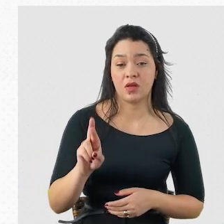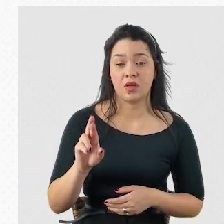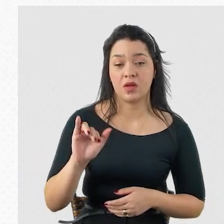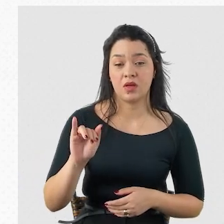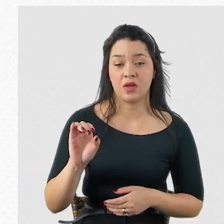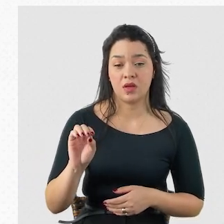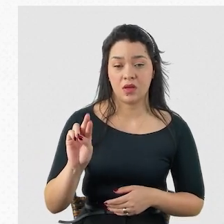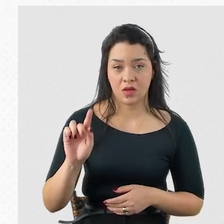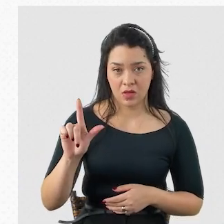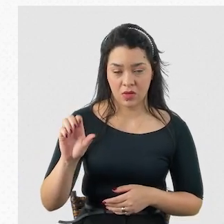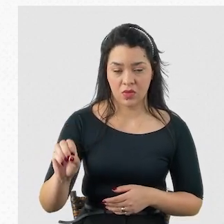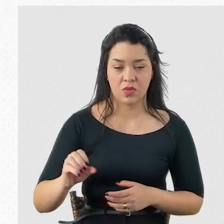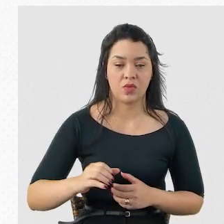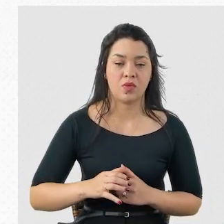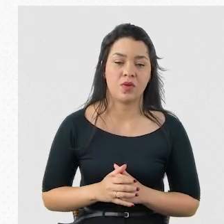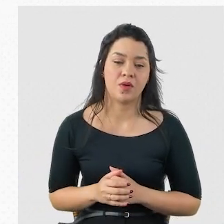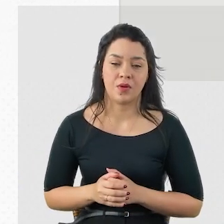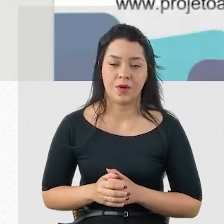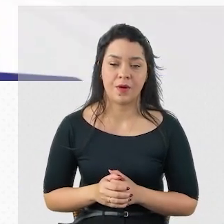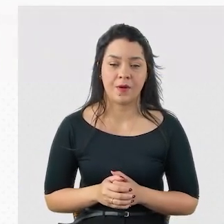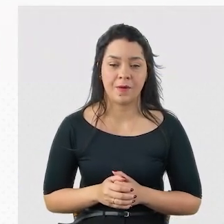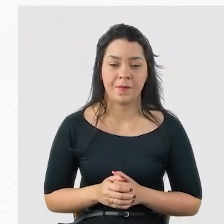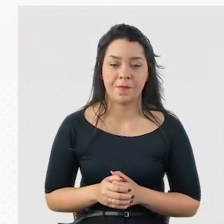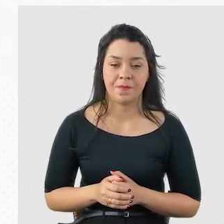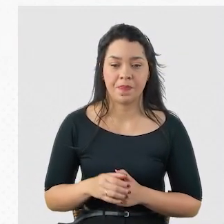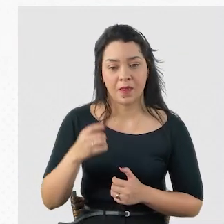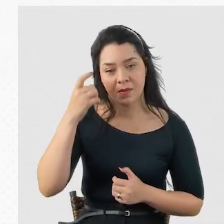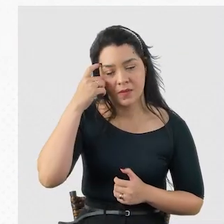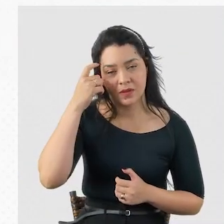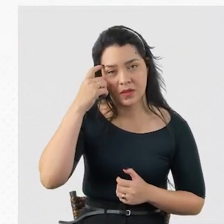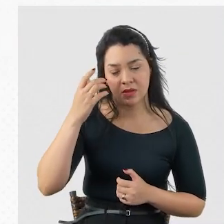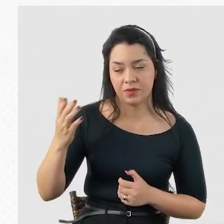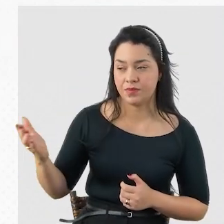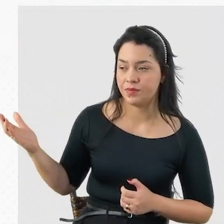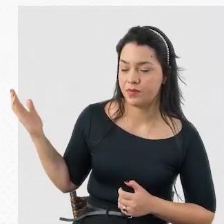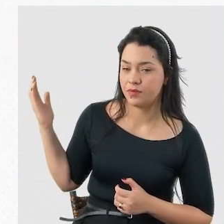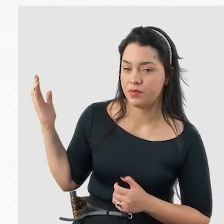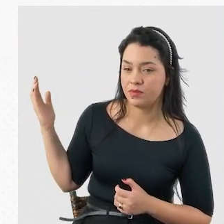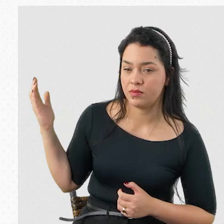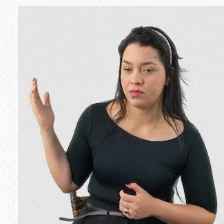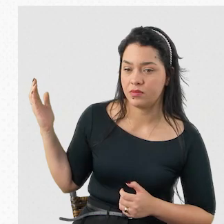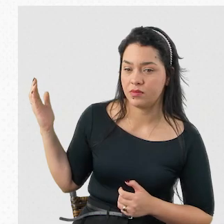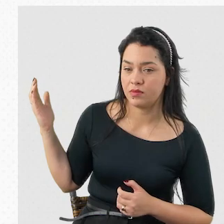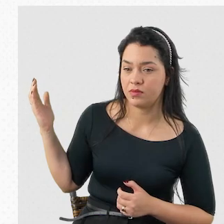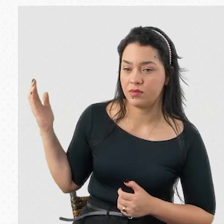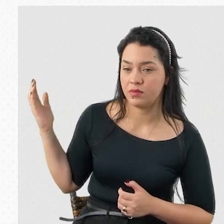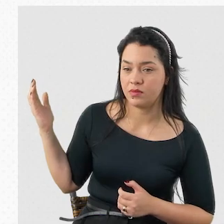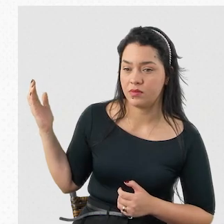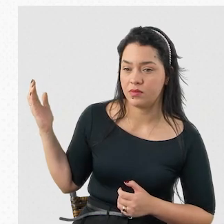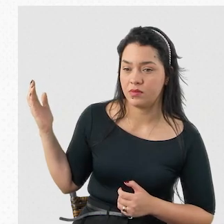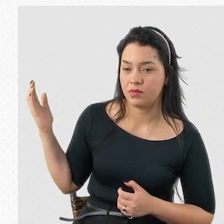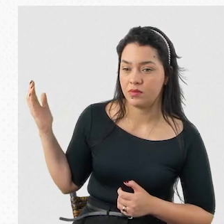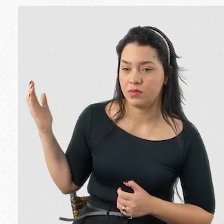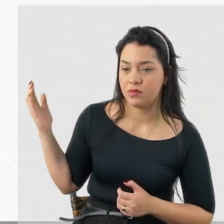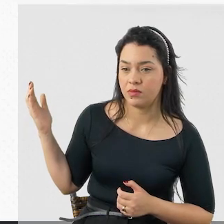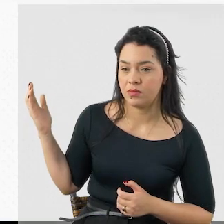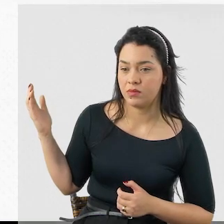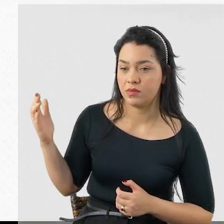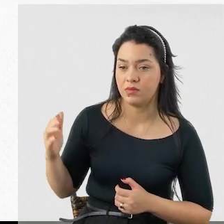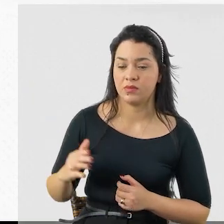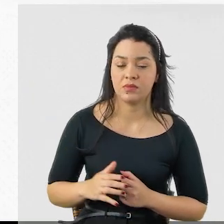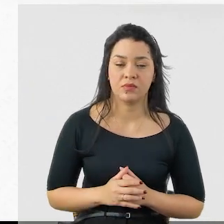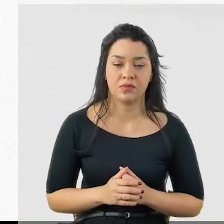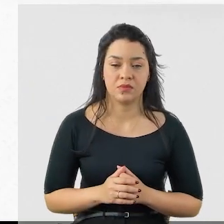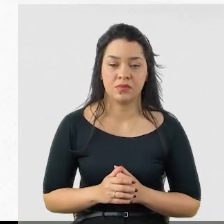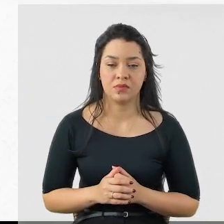muita coisa interessante. Ele coloca a obra para pensar. Maurício Igor, né, é do nosso vizinho Pará aqui, um lugar